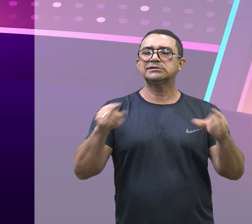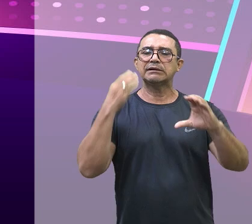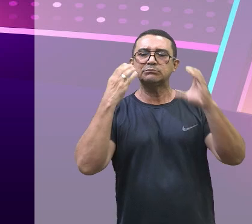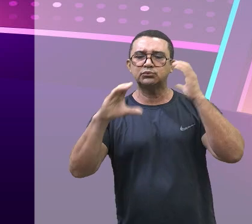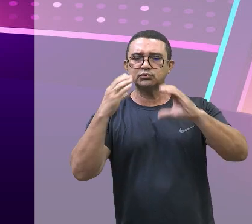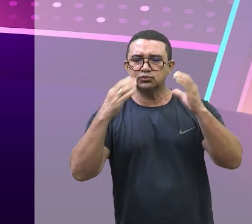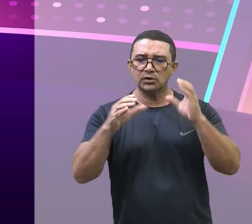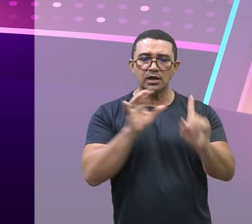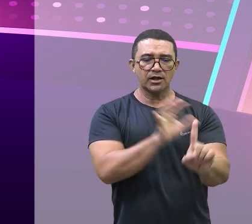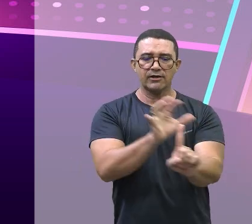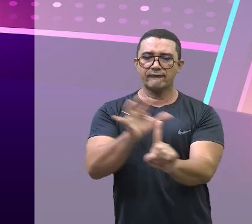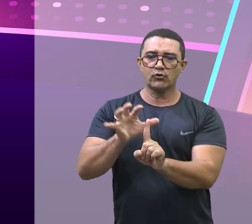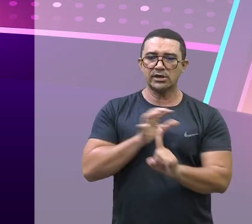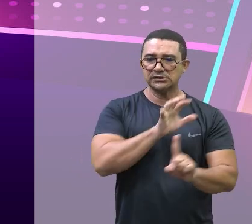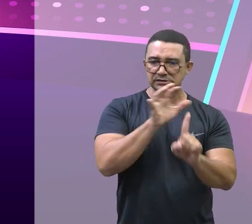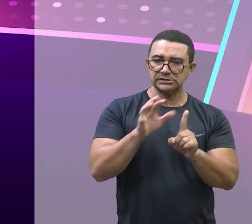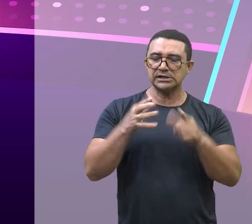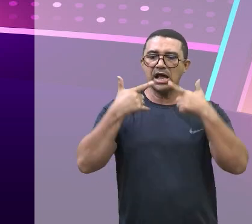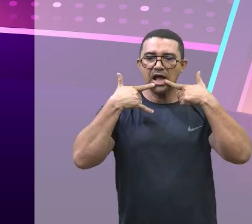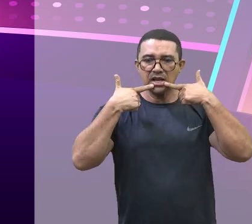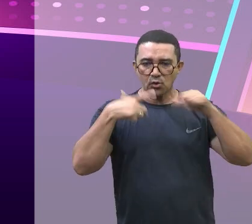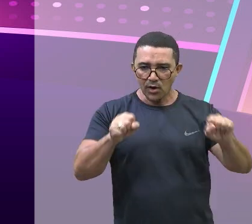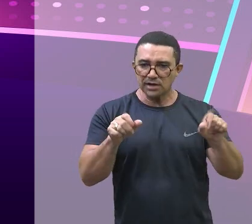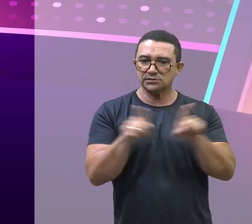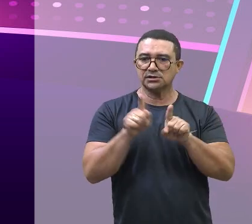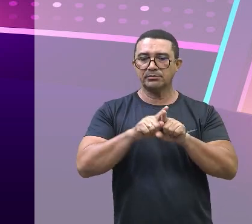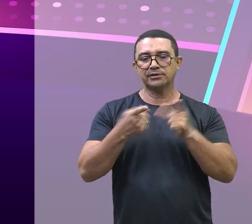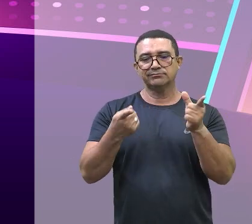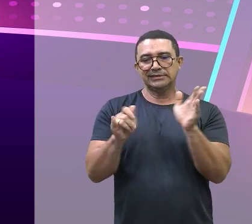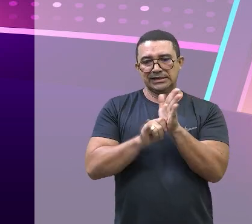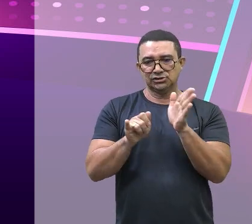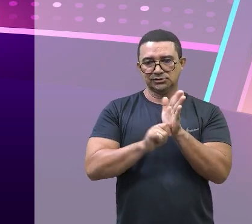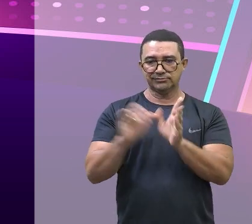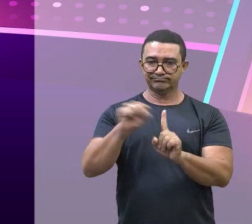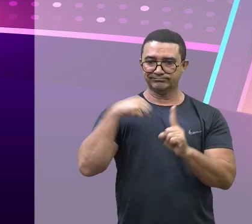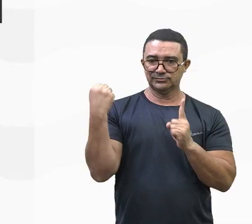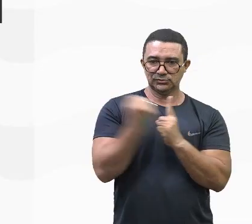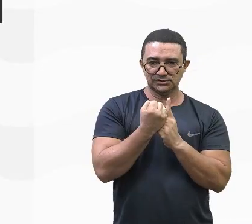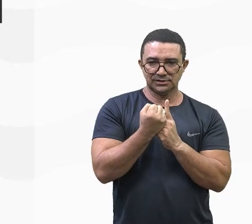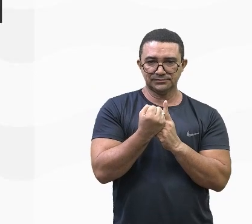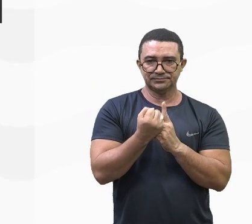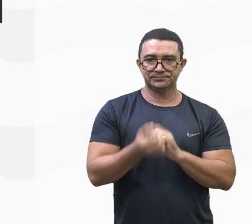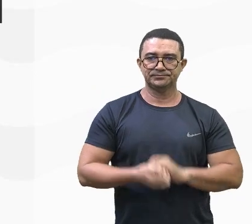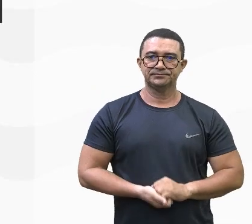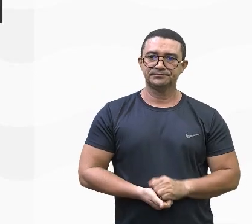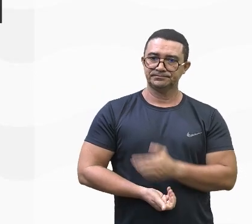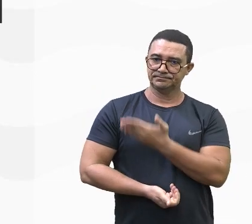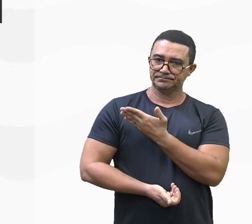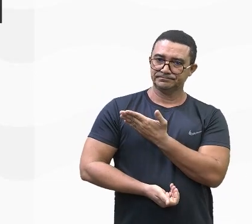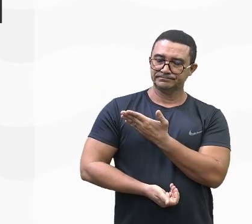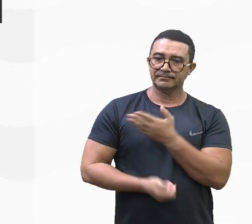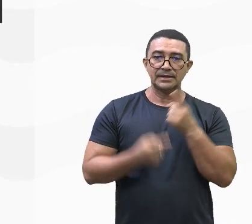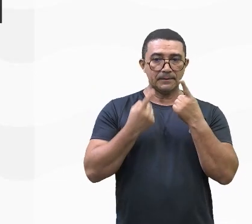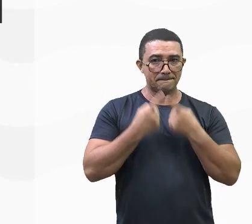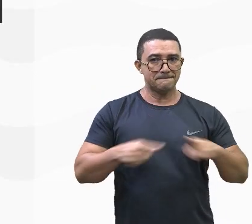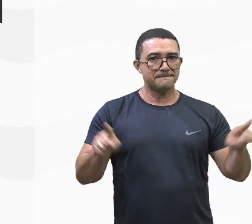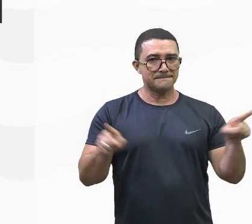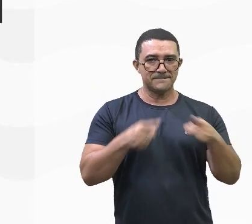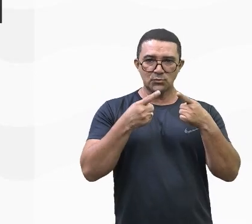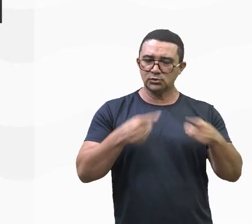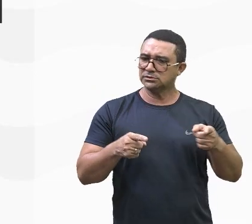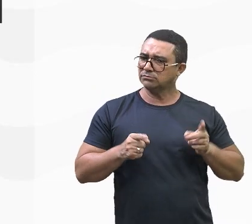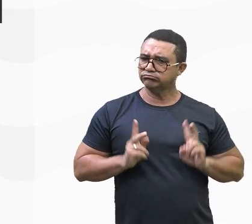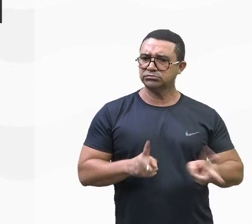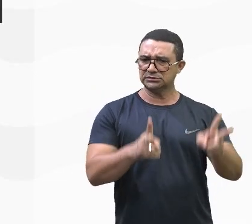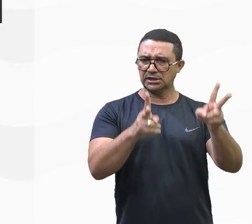a linguagem presentes na sociedade? Que pergunta, né, pessoal? Vamos à resposta dessa pergunta? A música era e